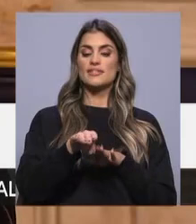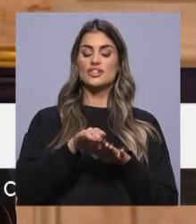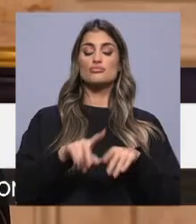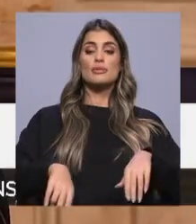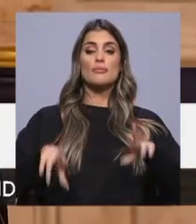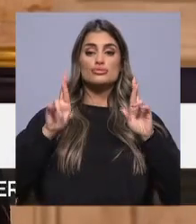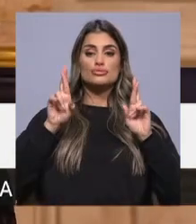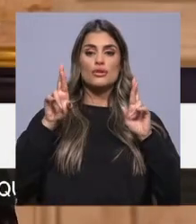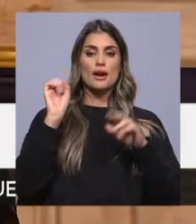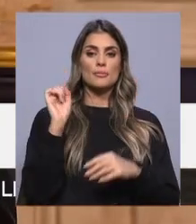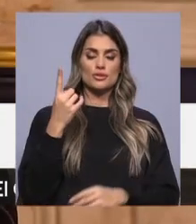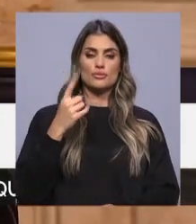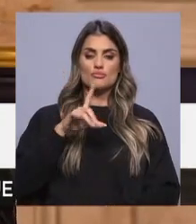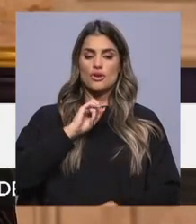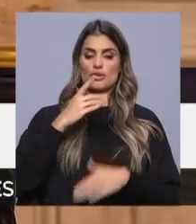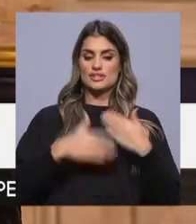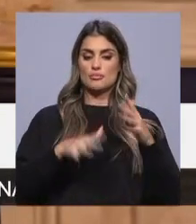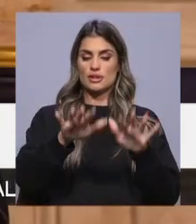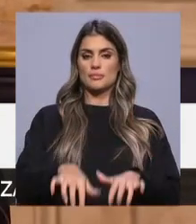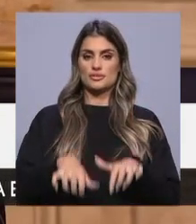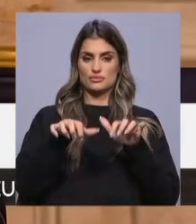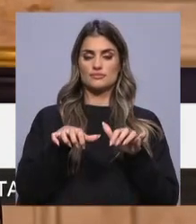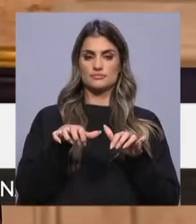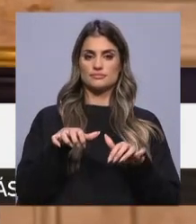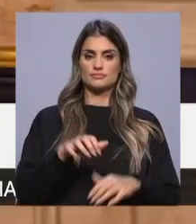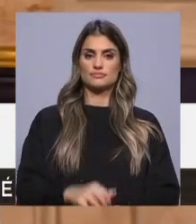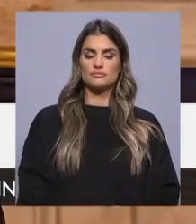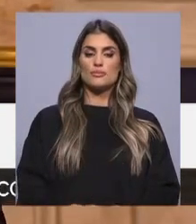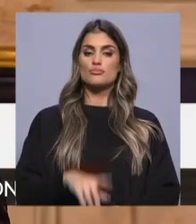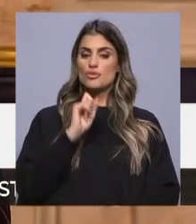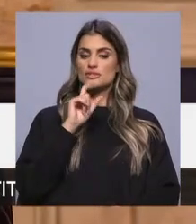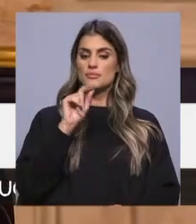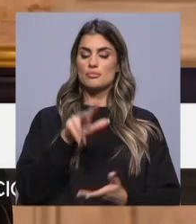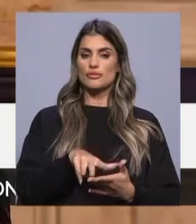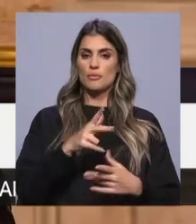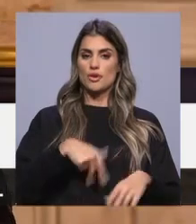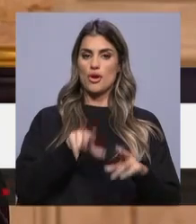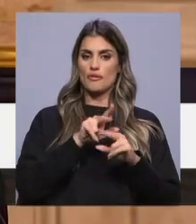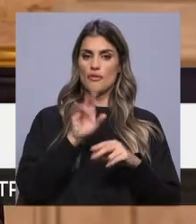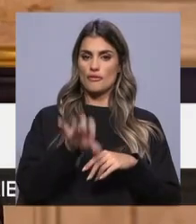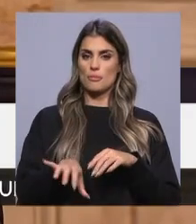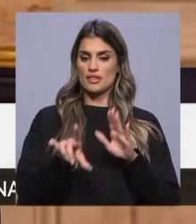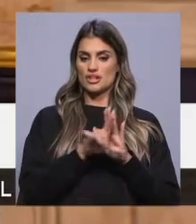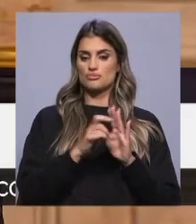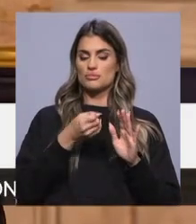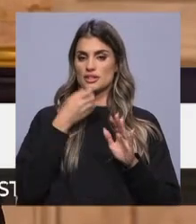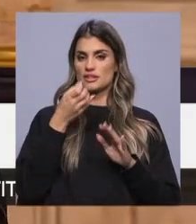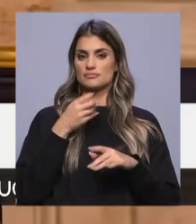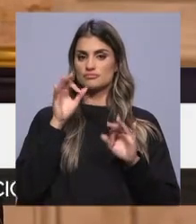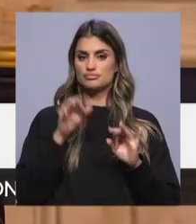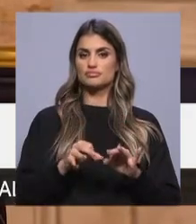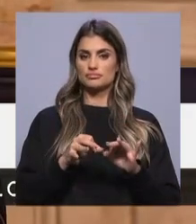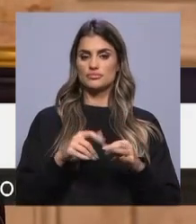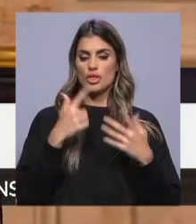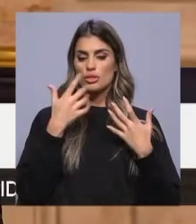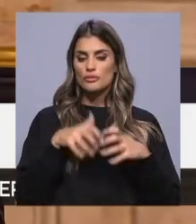que rapidamente isso possa acontecer no Parlamento e que se possa aprovar uma nova versão da lei que esclareça completamente aquilo que são